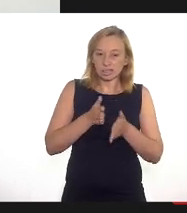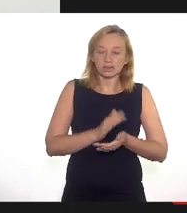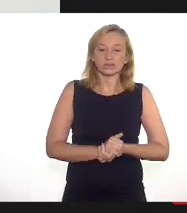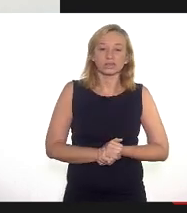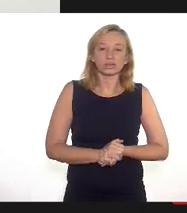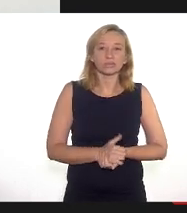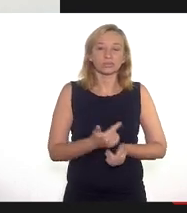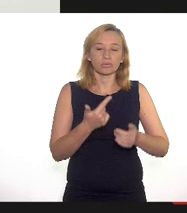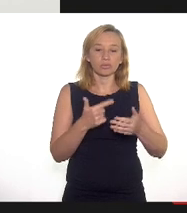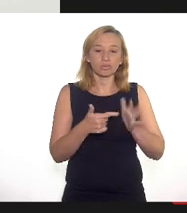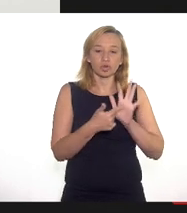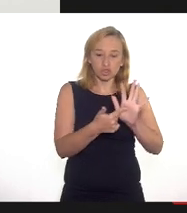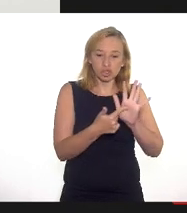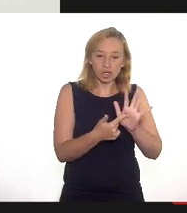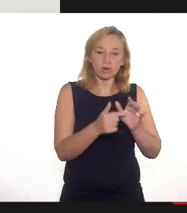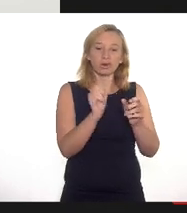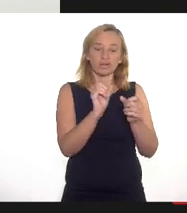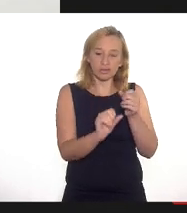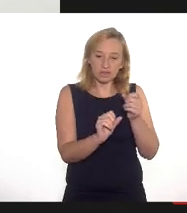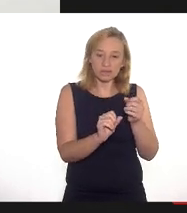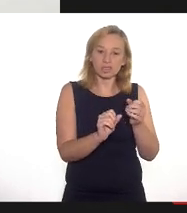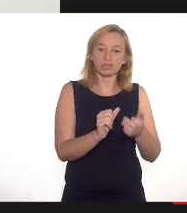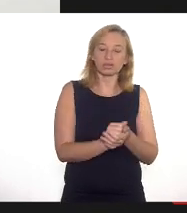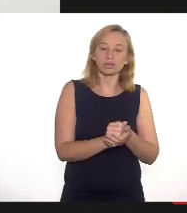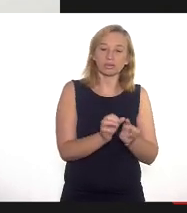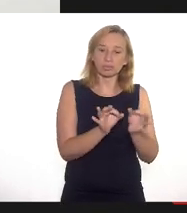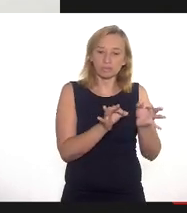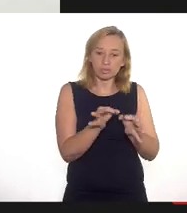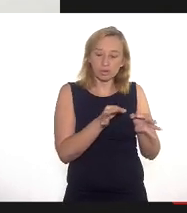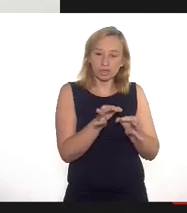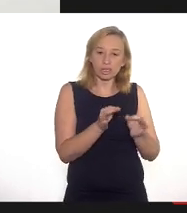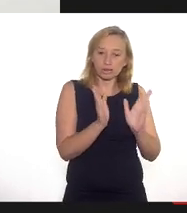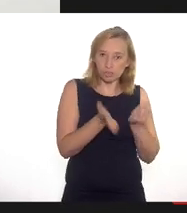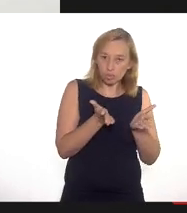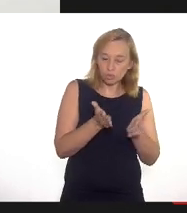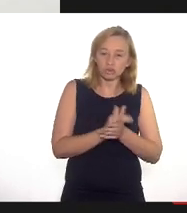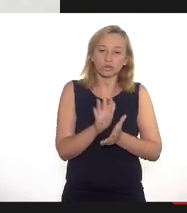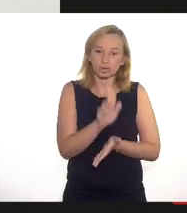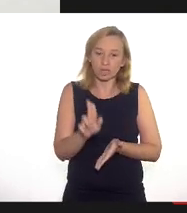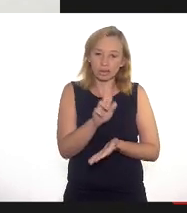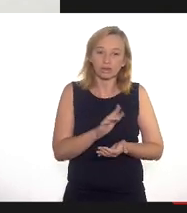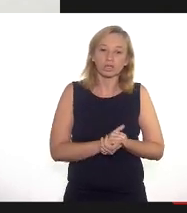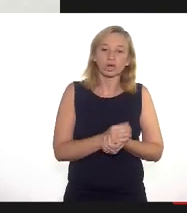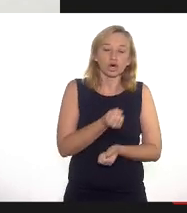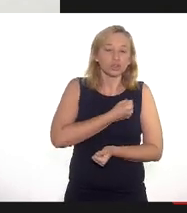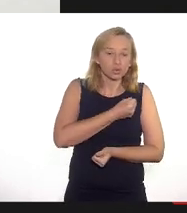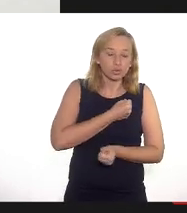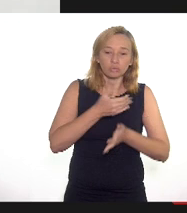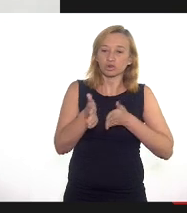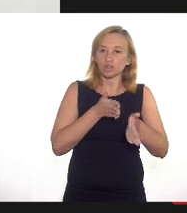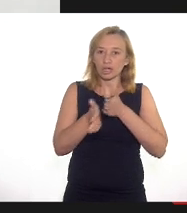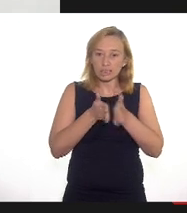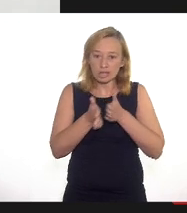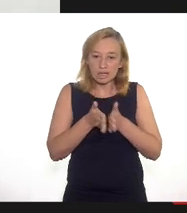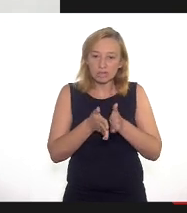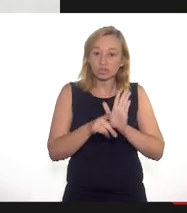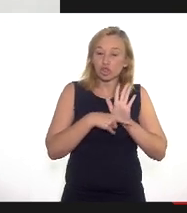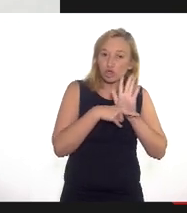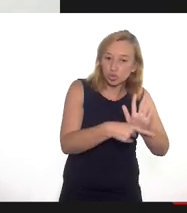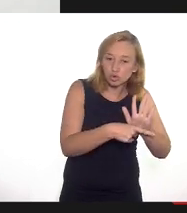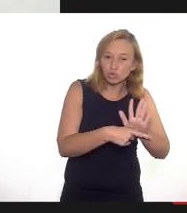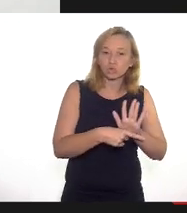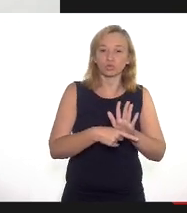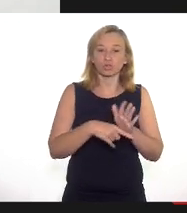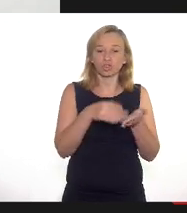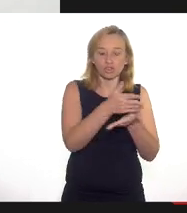que foi feito e o que tem sido feito, porque ele ainda está sendo utilizado hoje. Número de acesso, de atendimento, que a gente